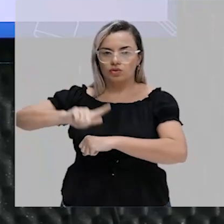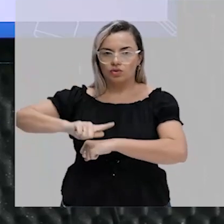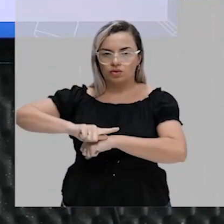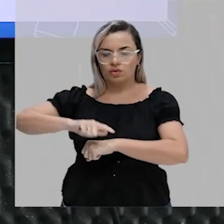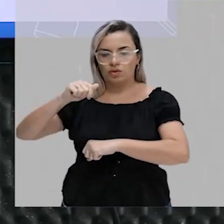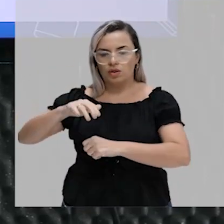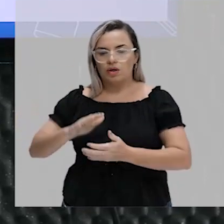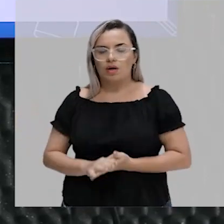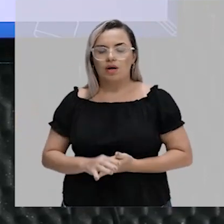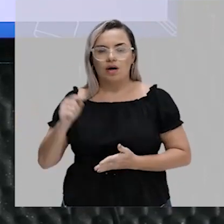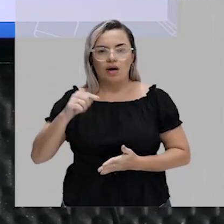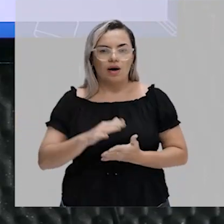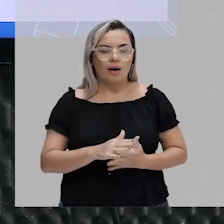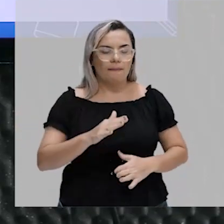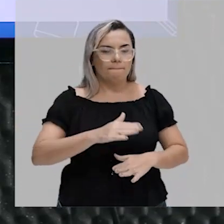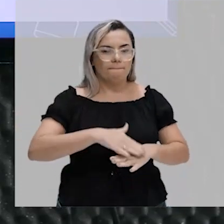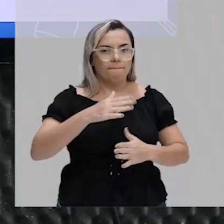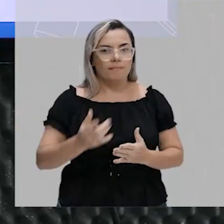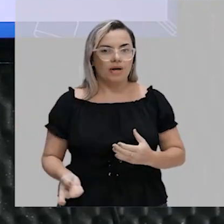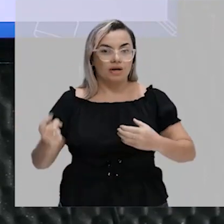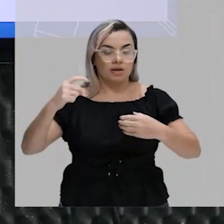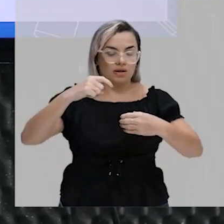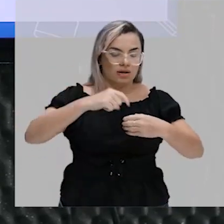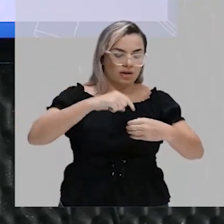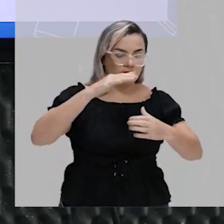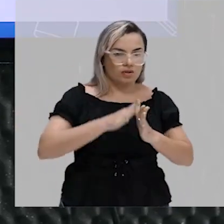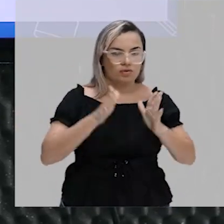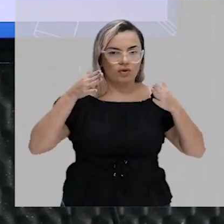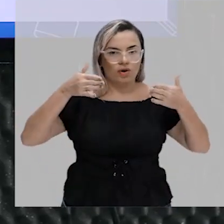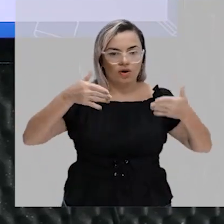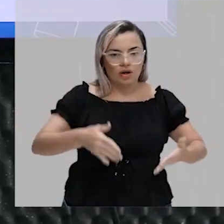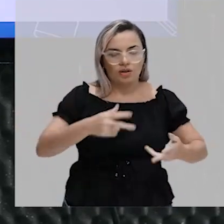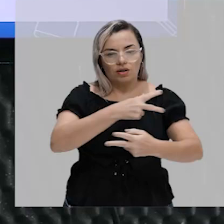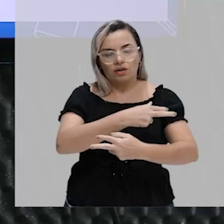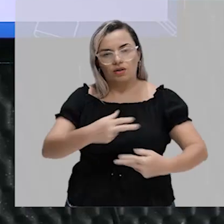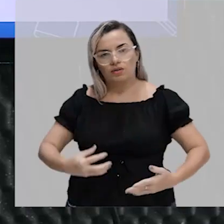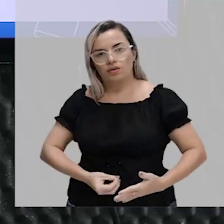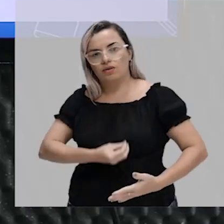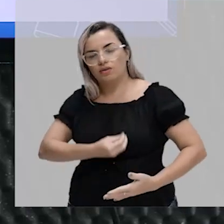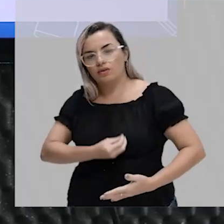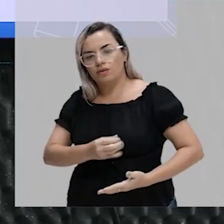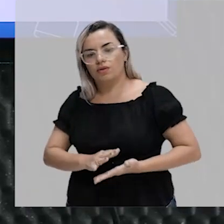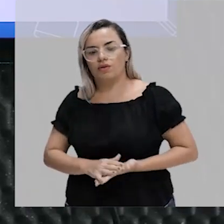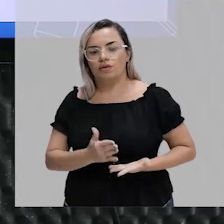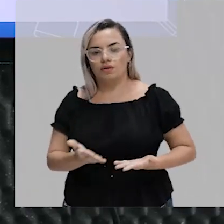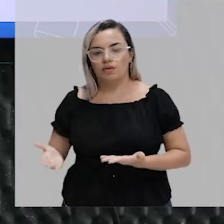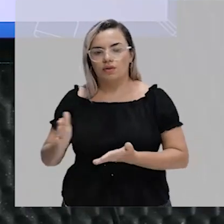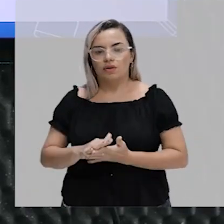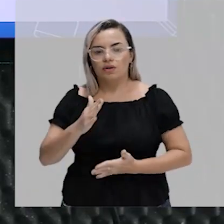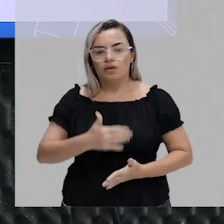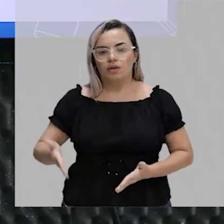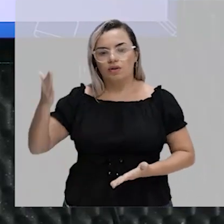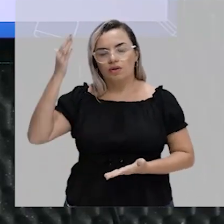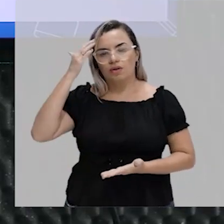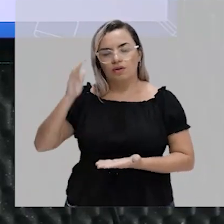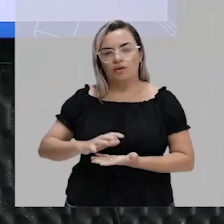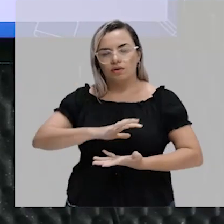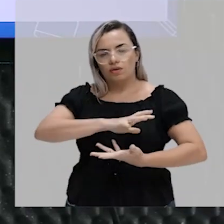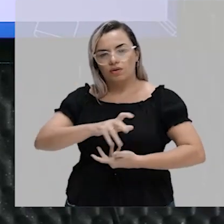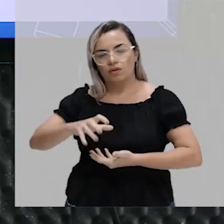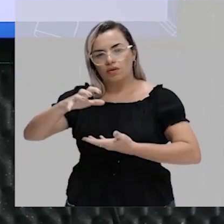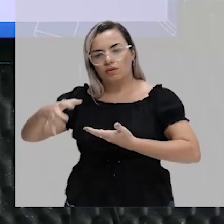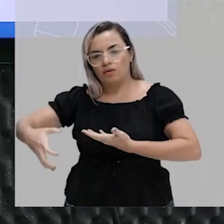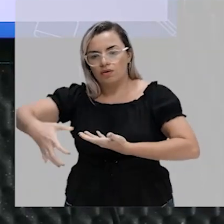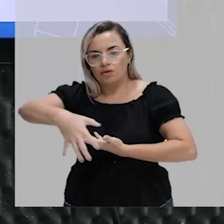gente vai trabalhar mais a parte voltada para os seres vivos, ok? Então a gente vai entender o que é deriva continental, quais